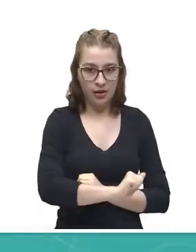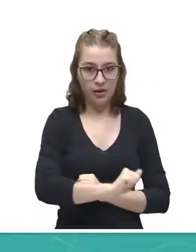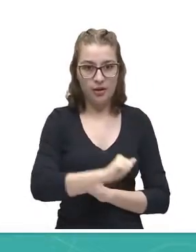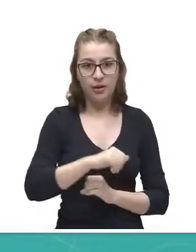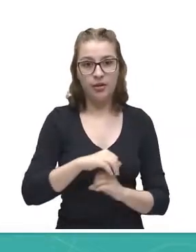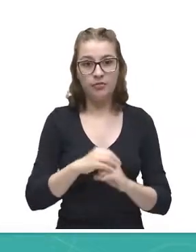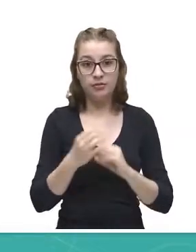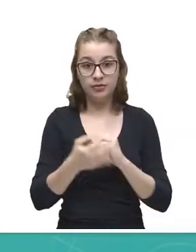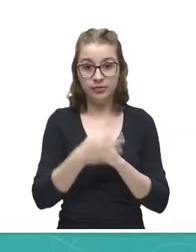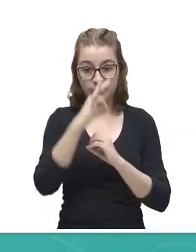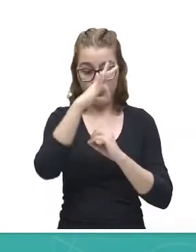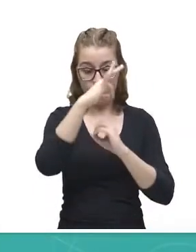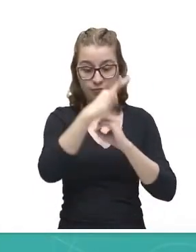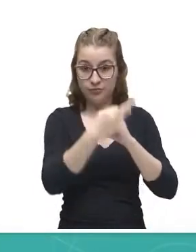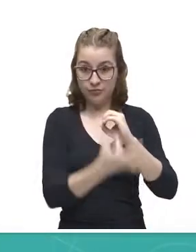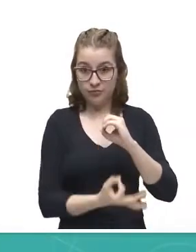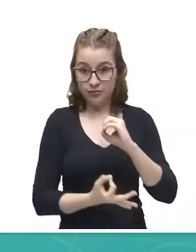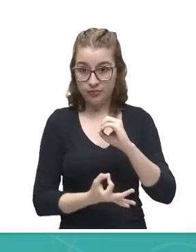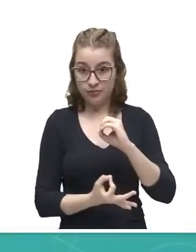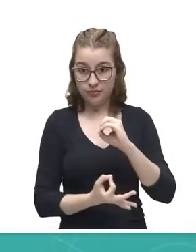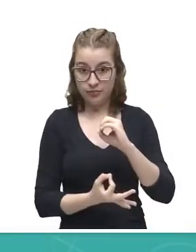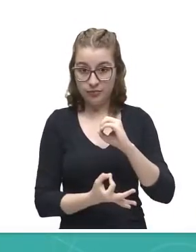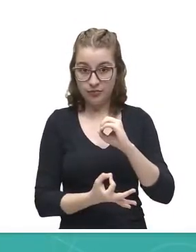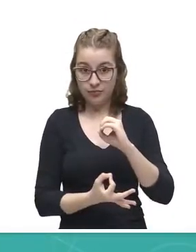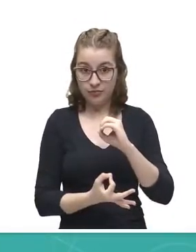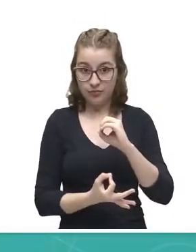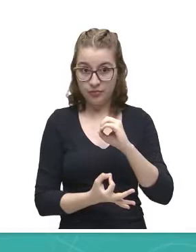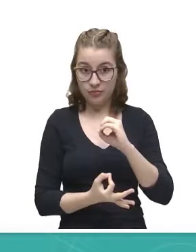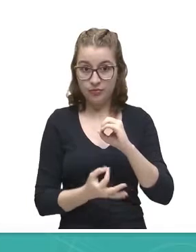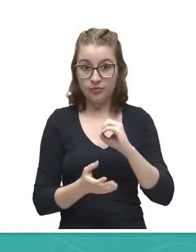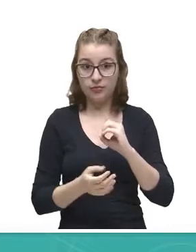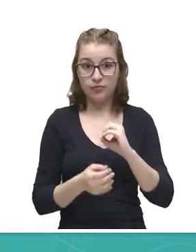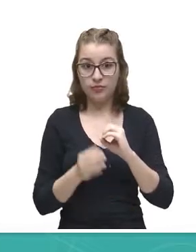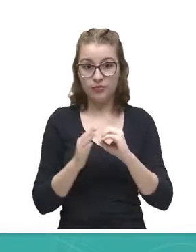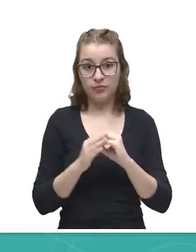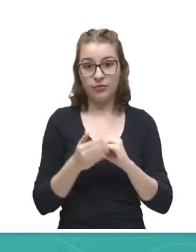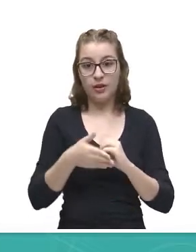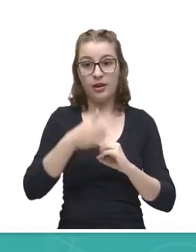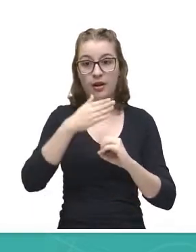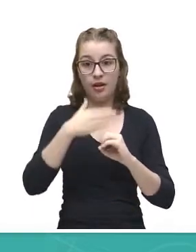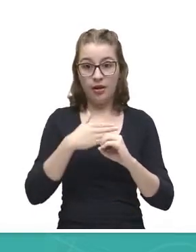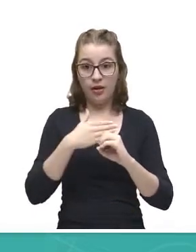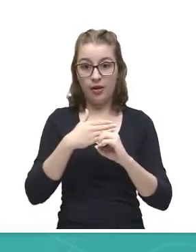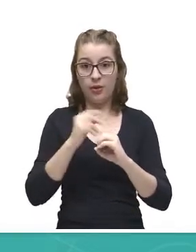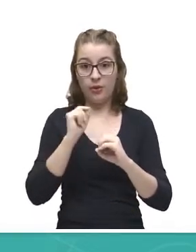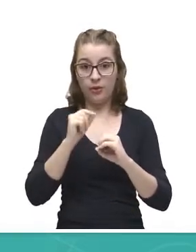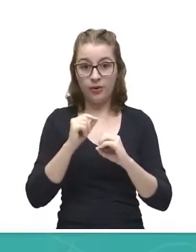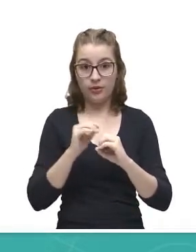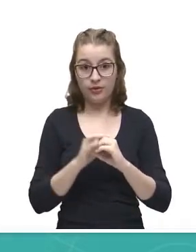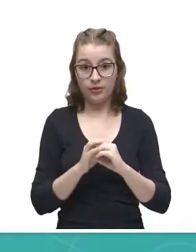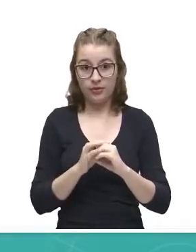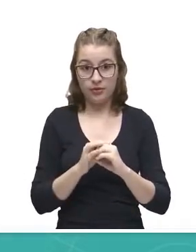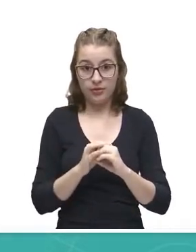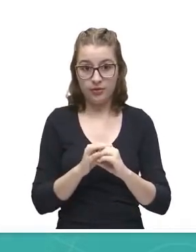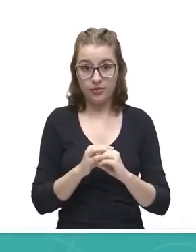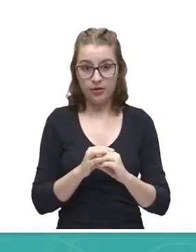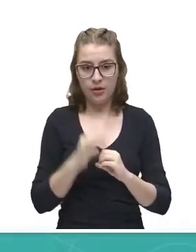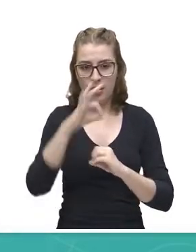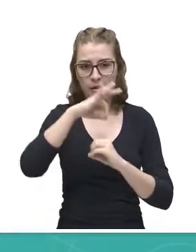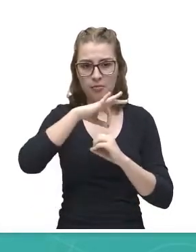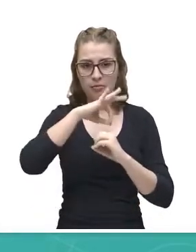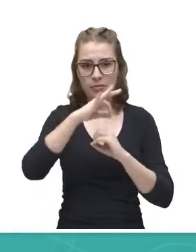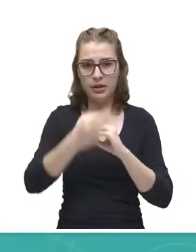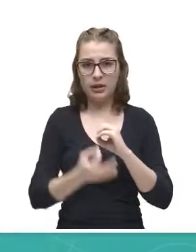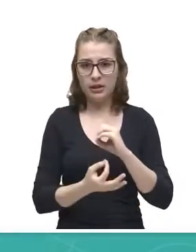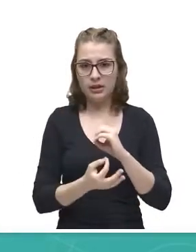temos o meridiano de Greenwich. E atrás, vamos supor, atrás do meridiano, nós temos a linha internacional da data, tá? É através